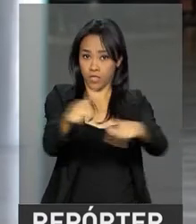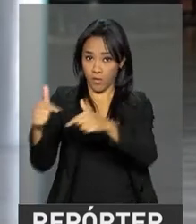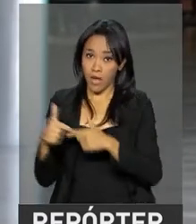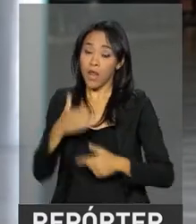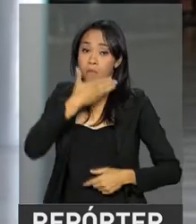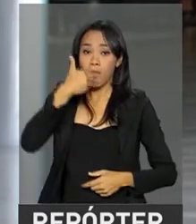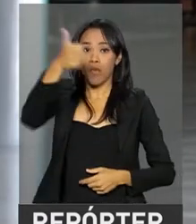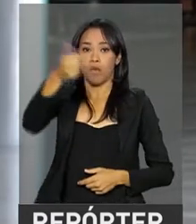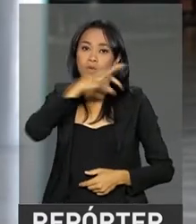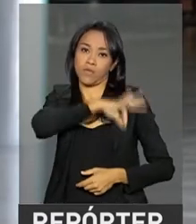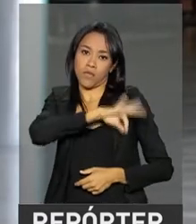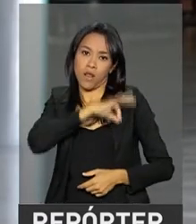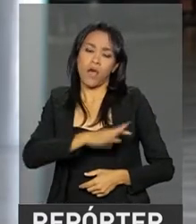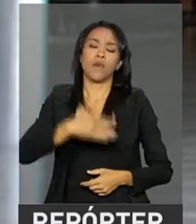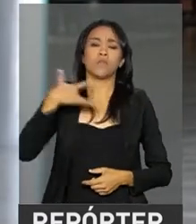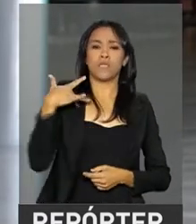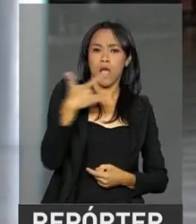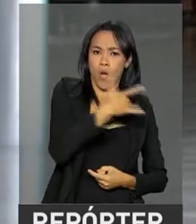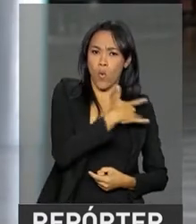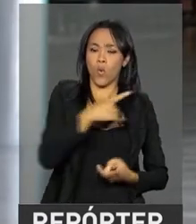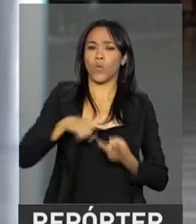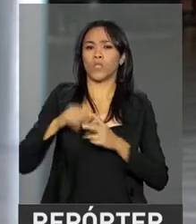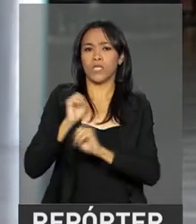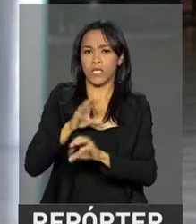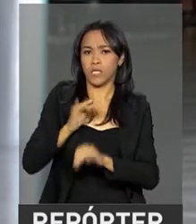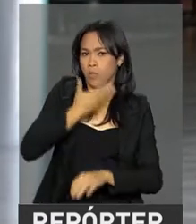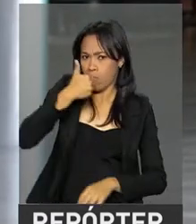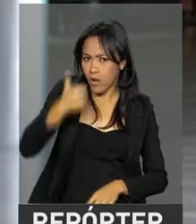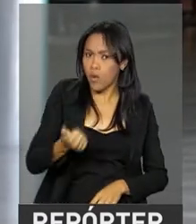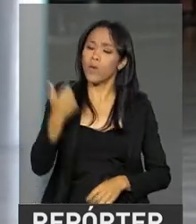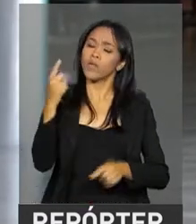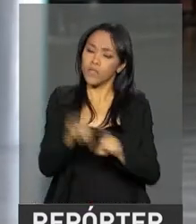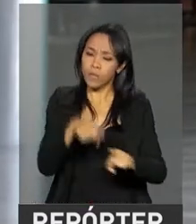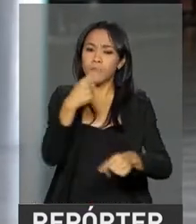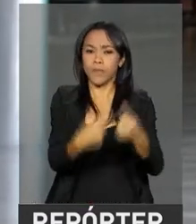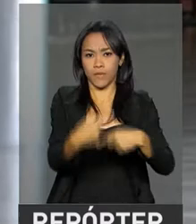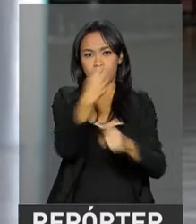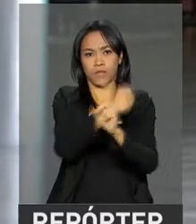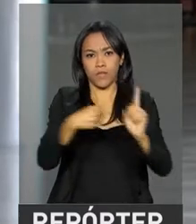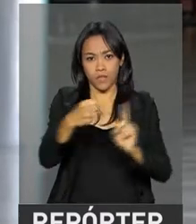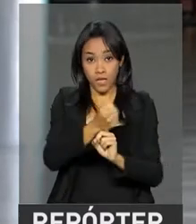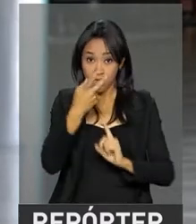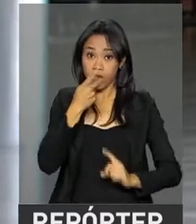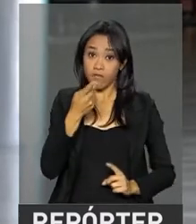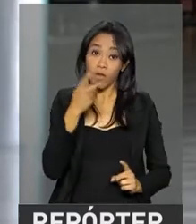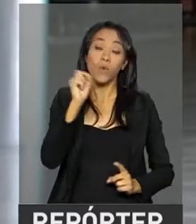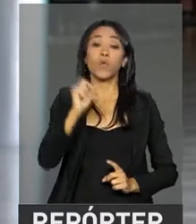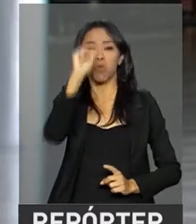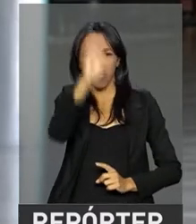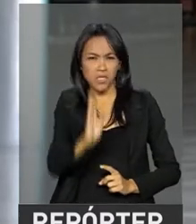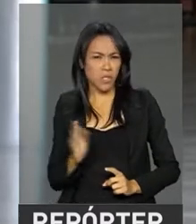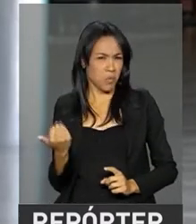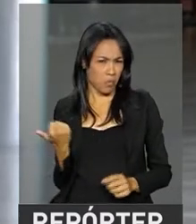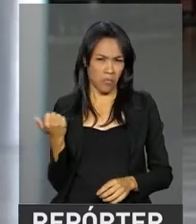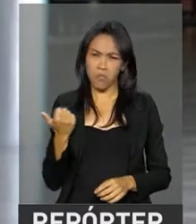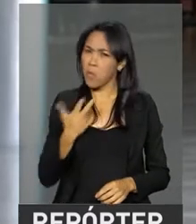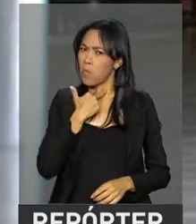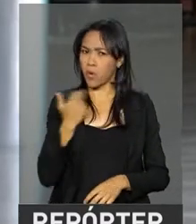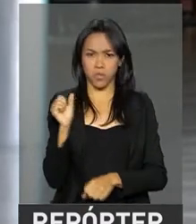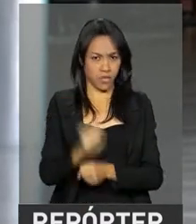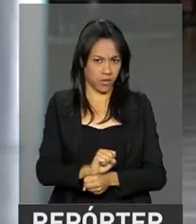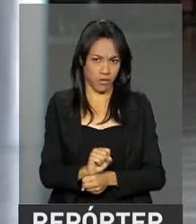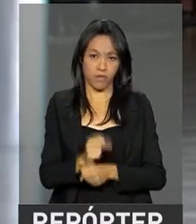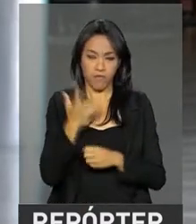por mais saúde educação e políticas sociais e reiterou que o brasil não pode e nem vai